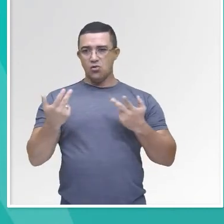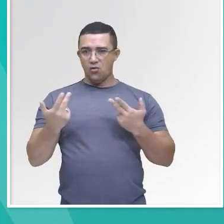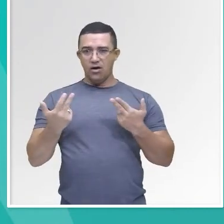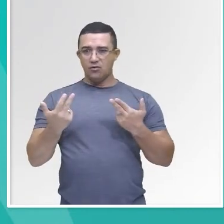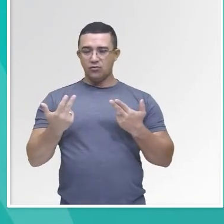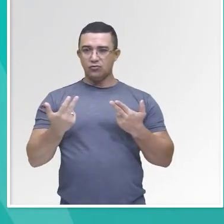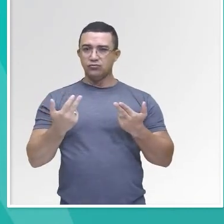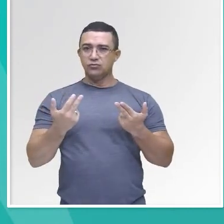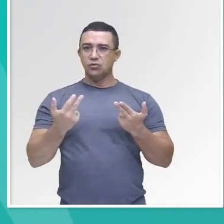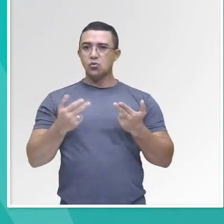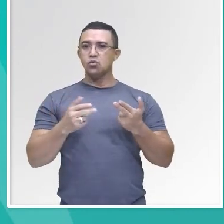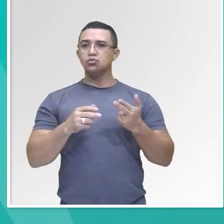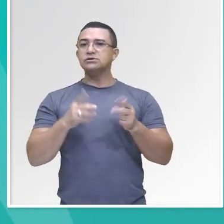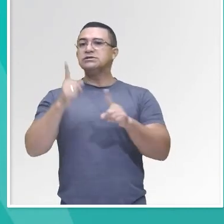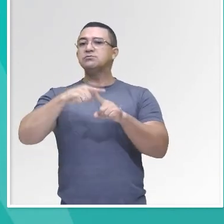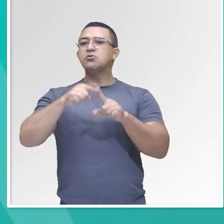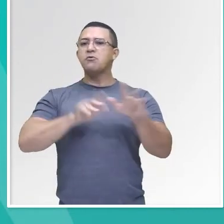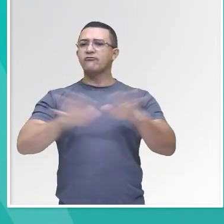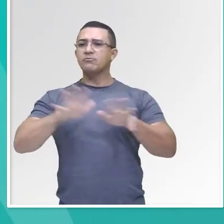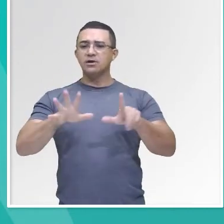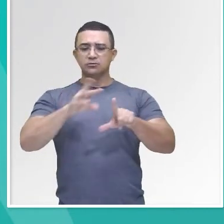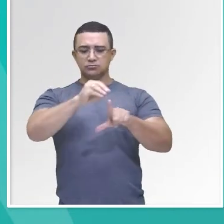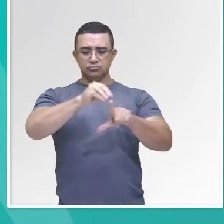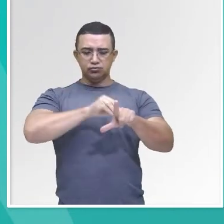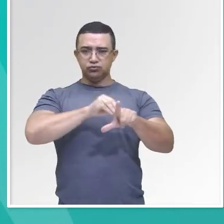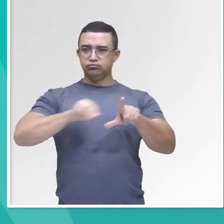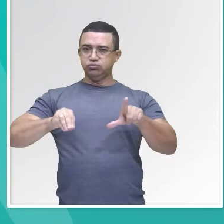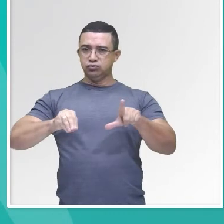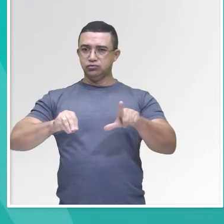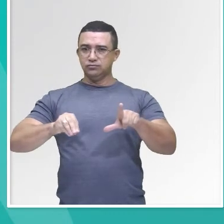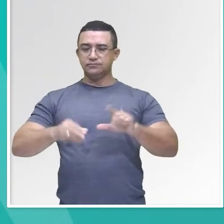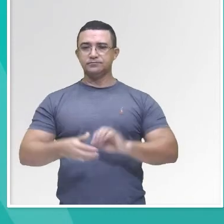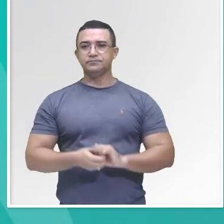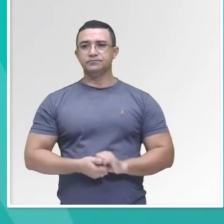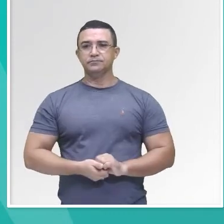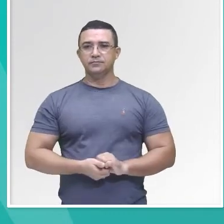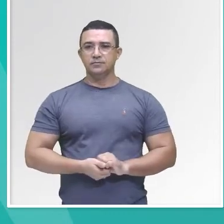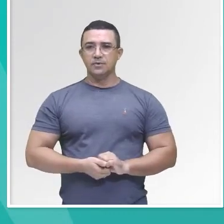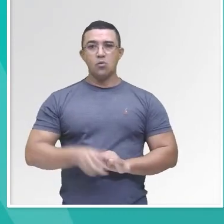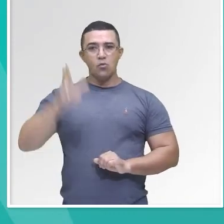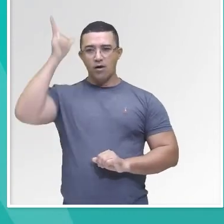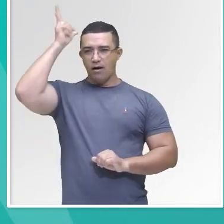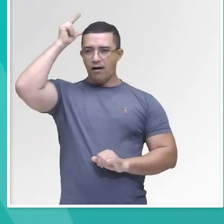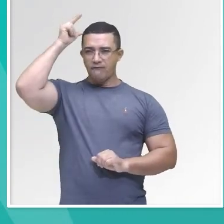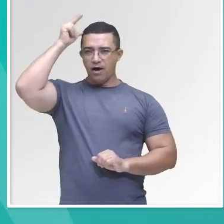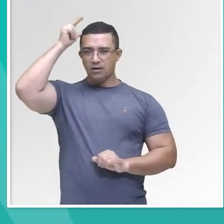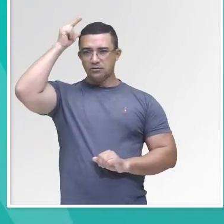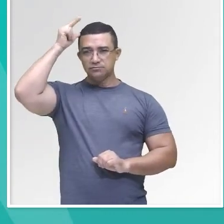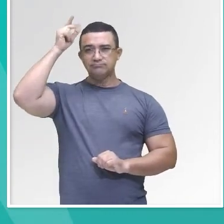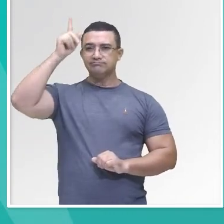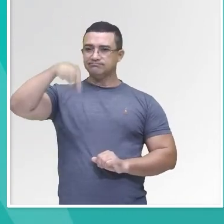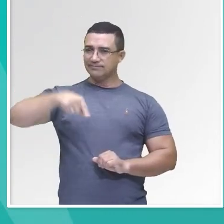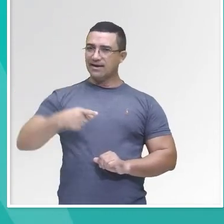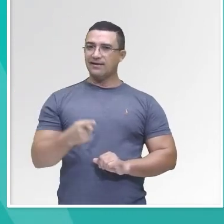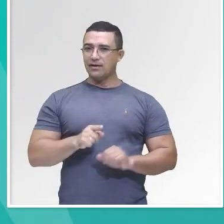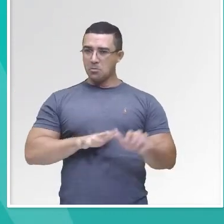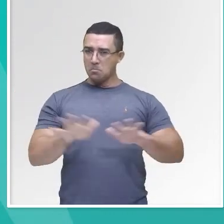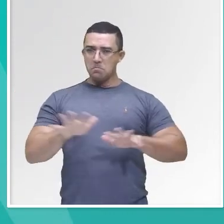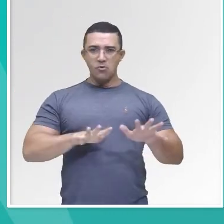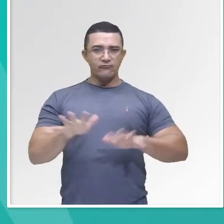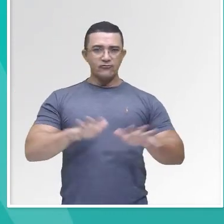que se movimenta, certo? Então, mais uma vez, o cavalo é uma das peças que tem um movimento